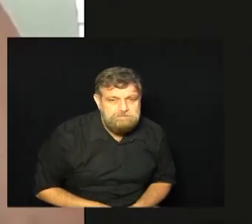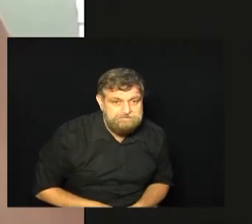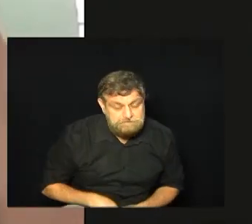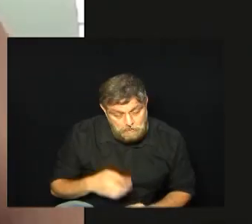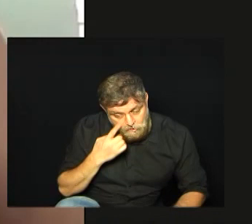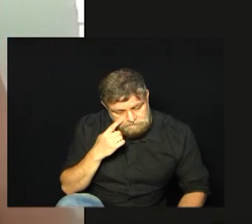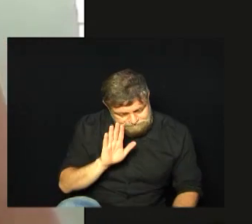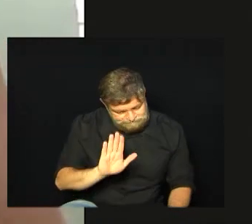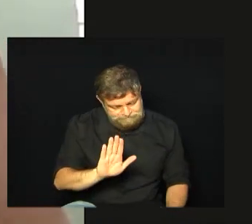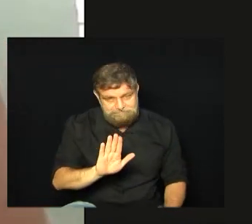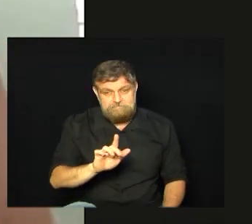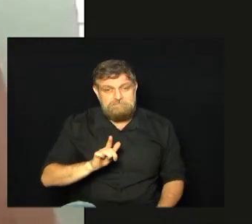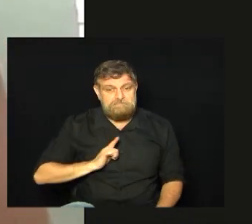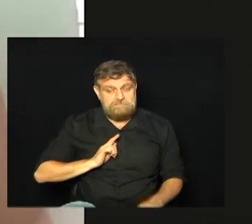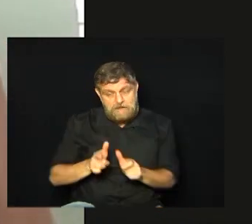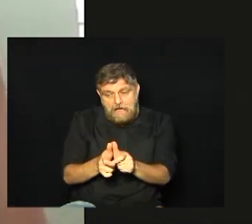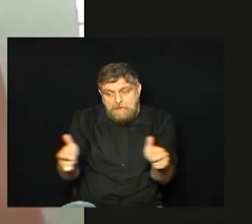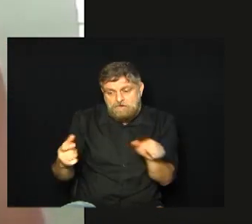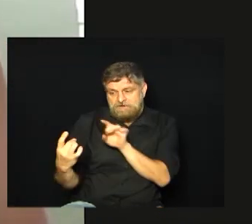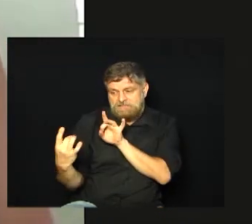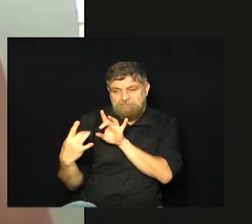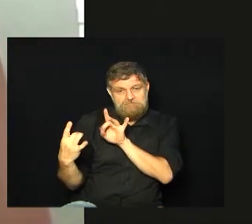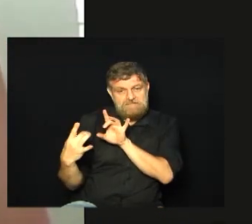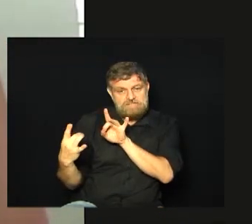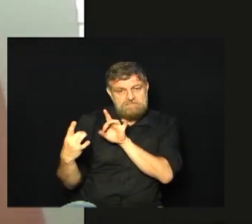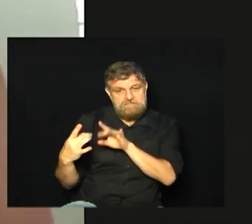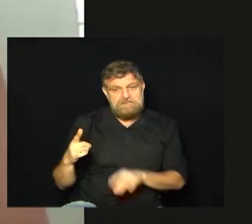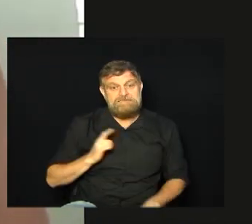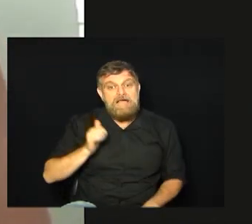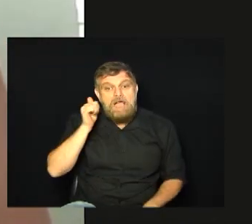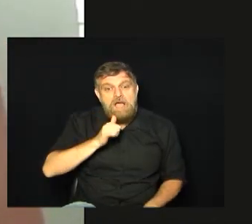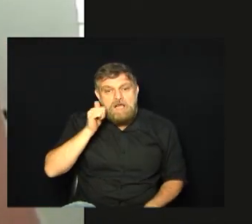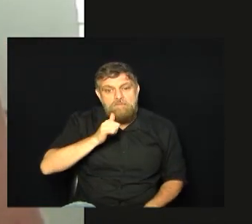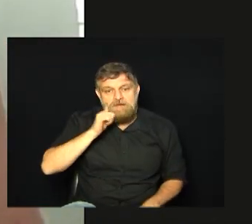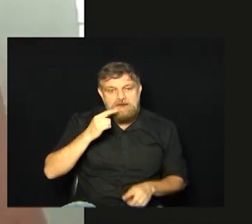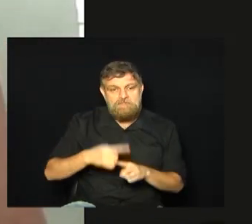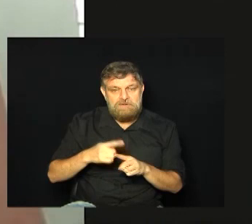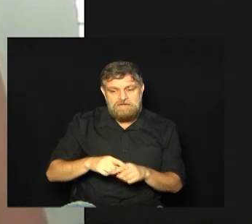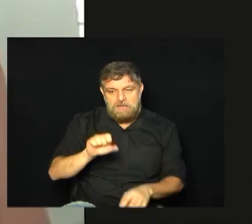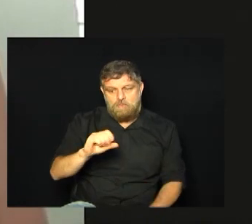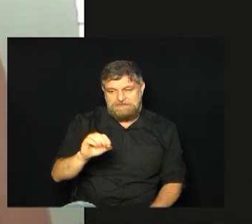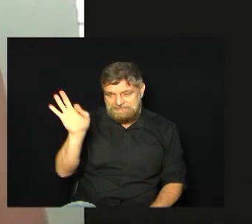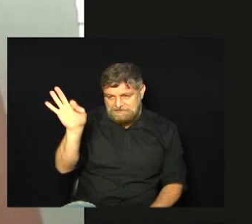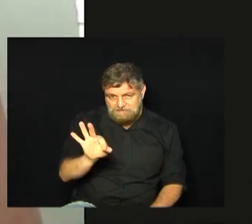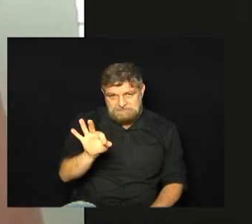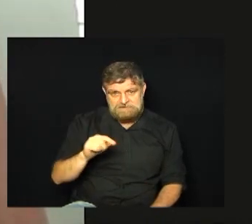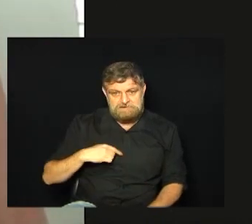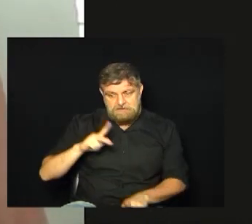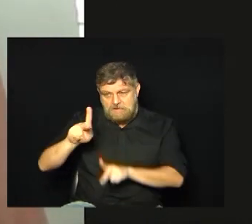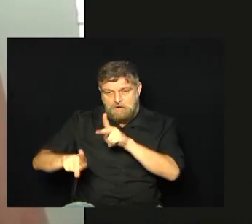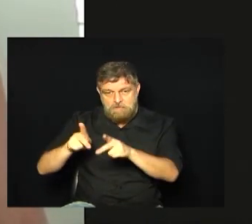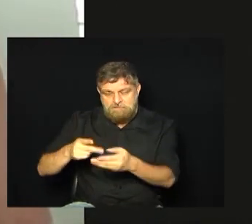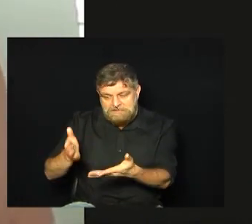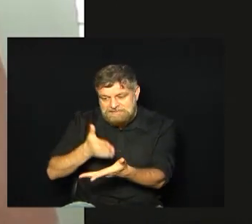Olha, a maioria dos feedbacks que eu recebo são de mulheres, porque eu diria que 80% do meu público